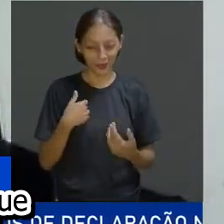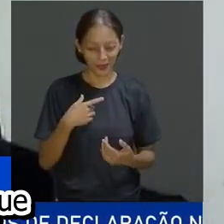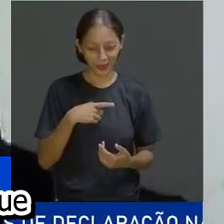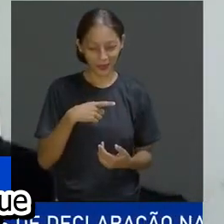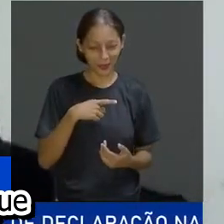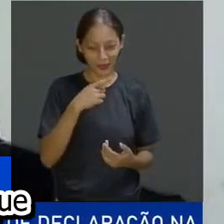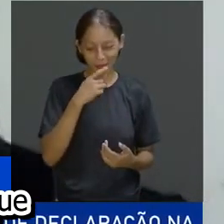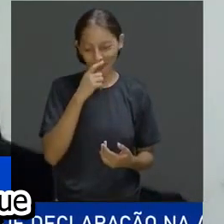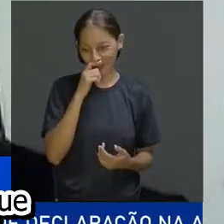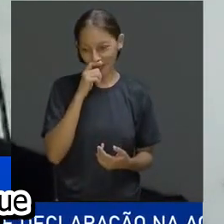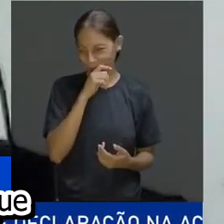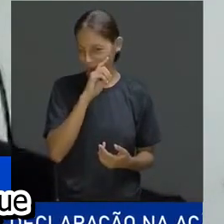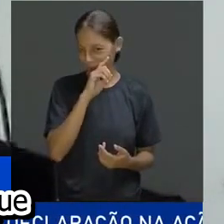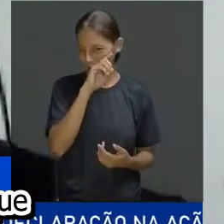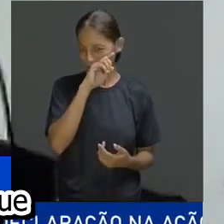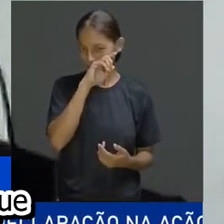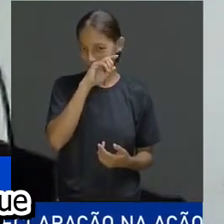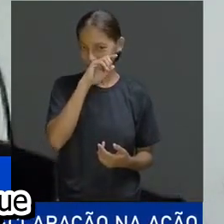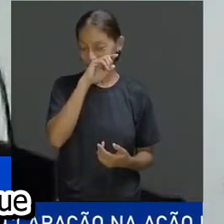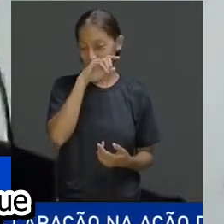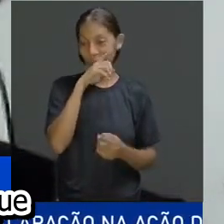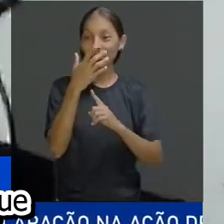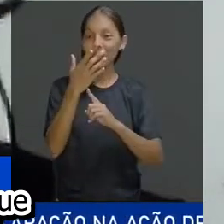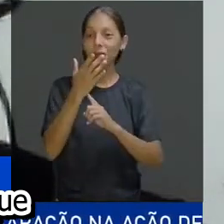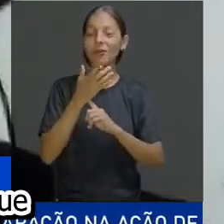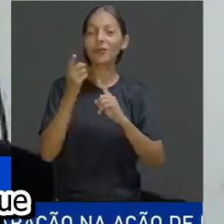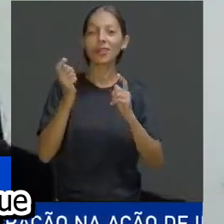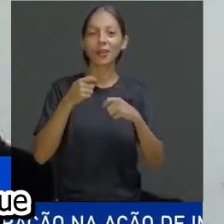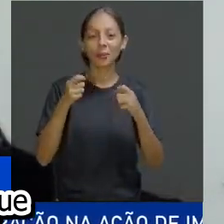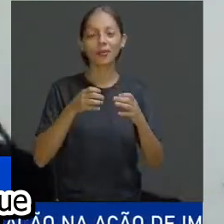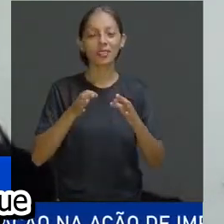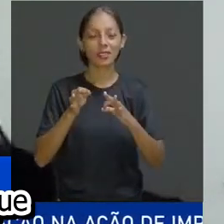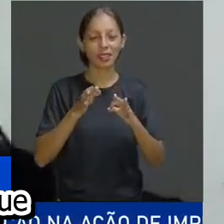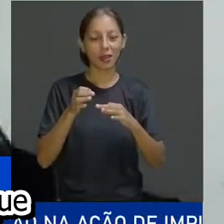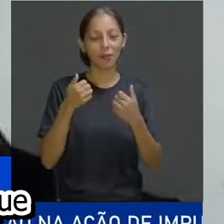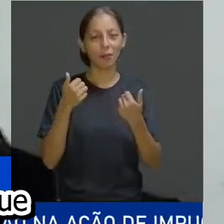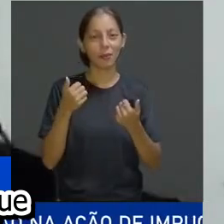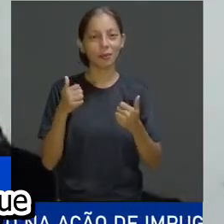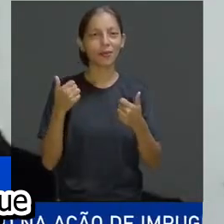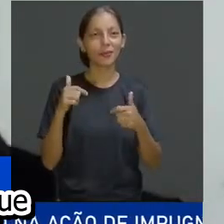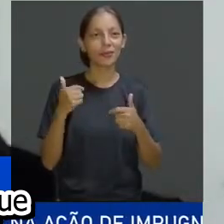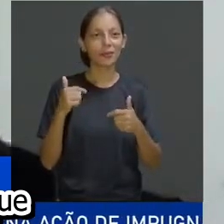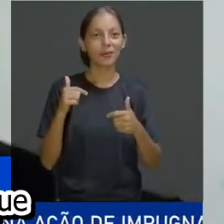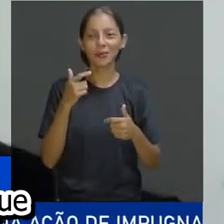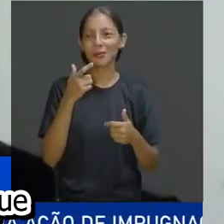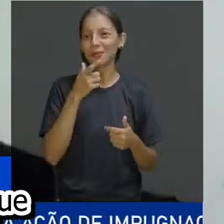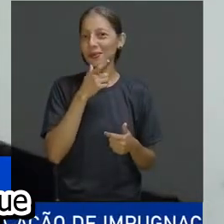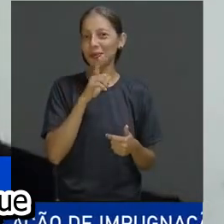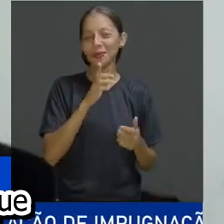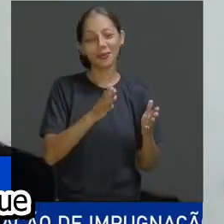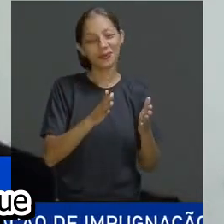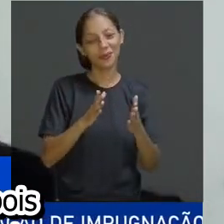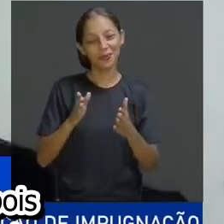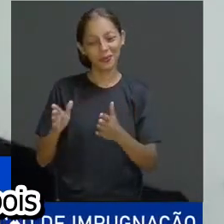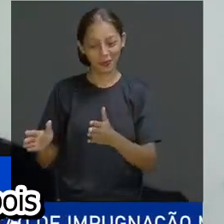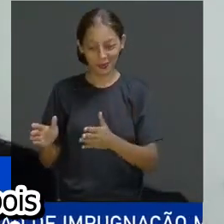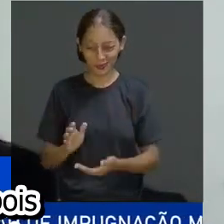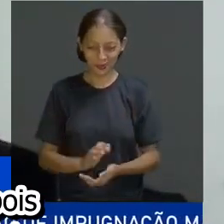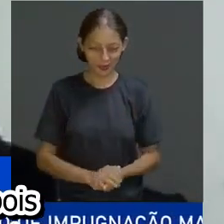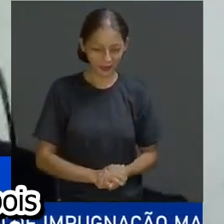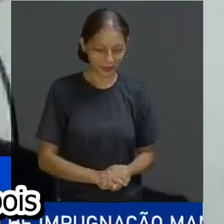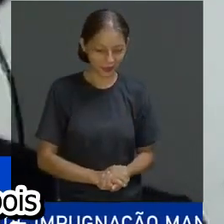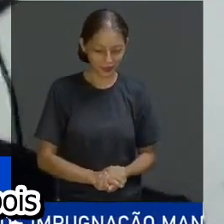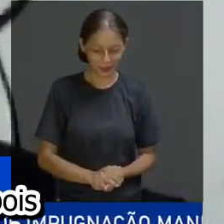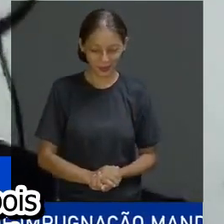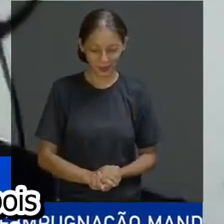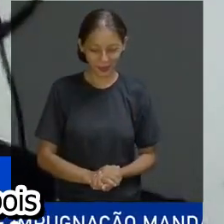muito facilitou o serviço, creio que não só da minha parte, como dos acusadores em manejar as alegações finais.